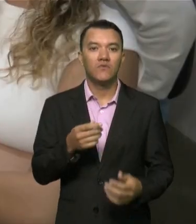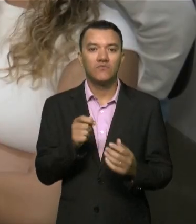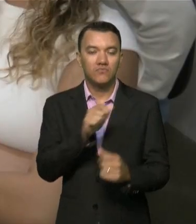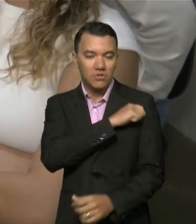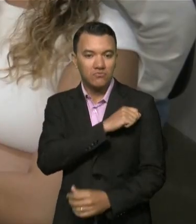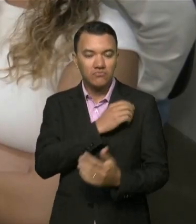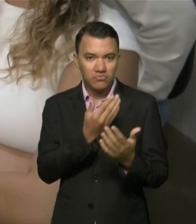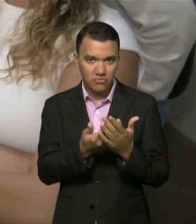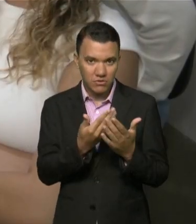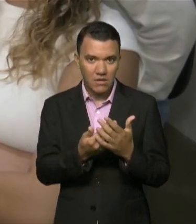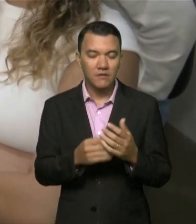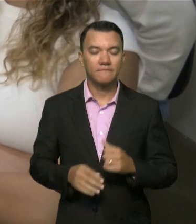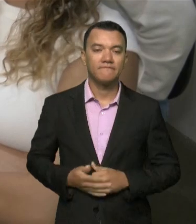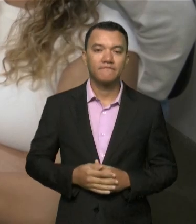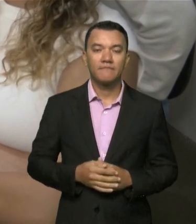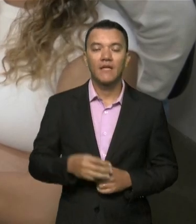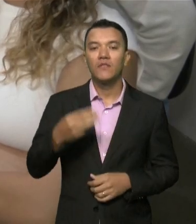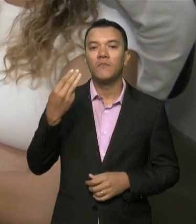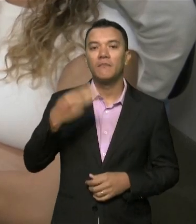No Maranhão,